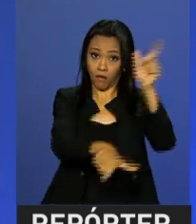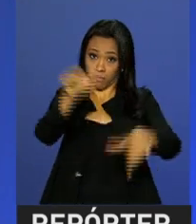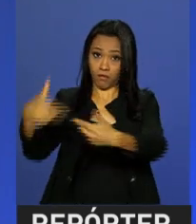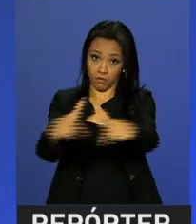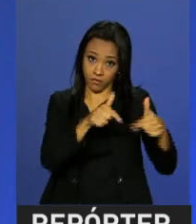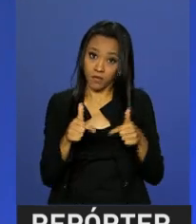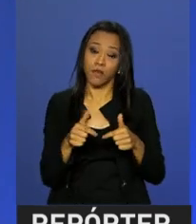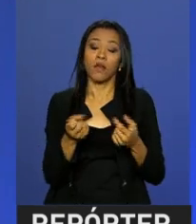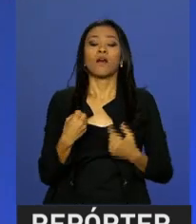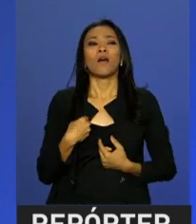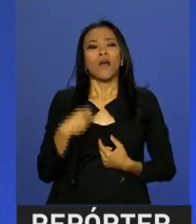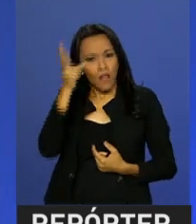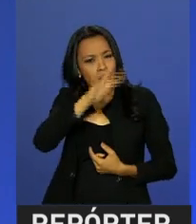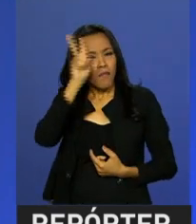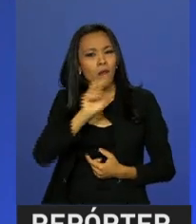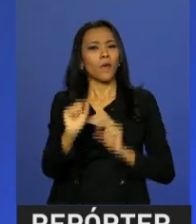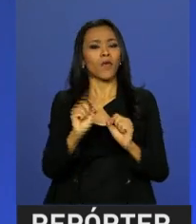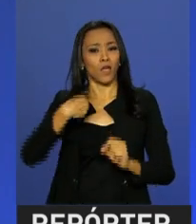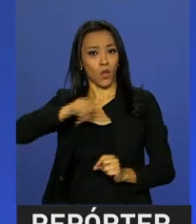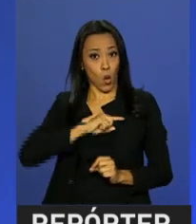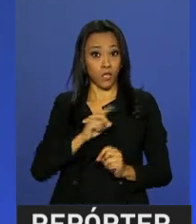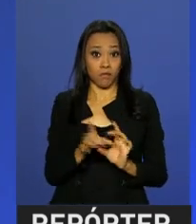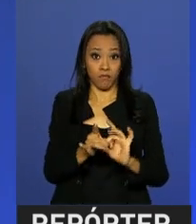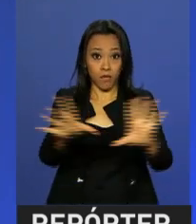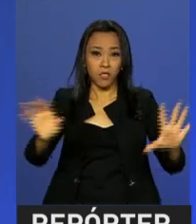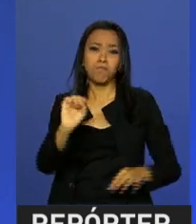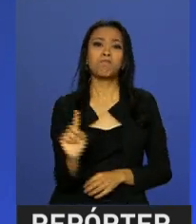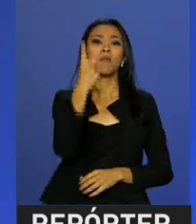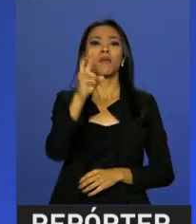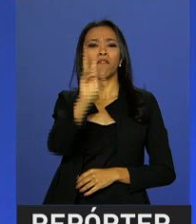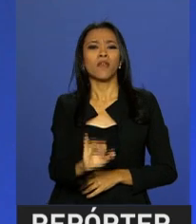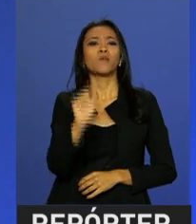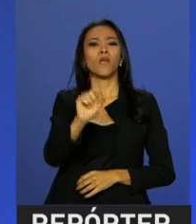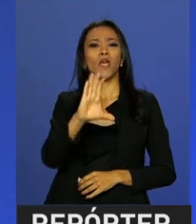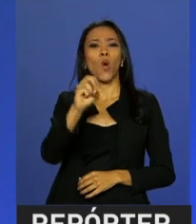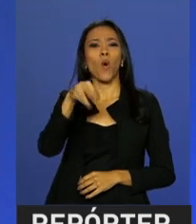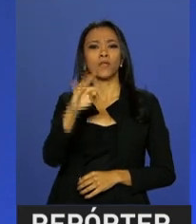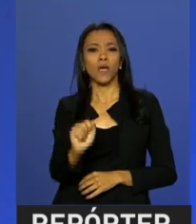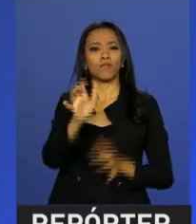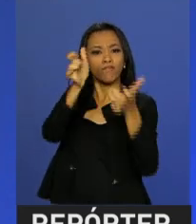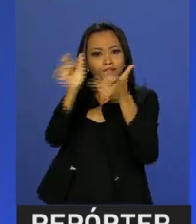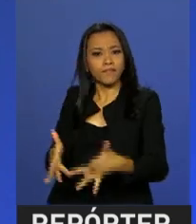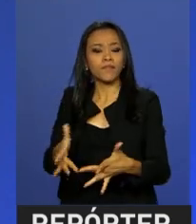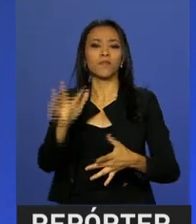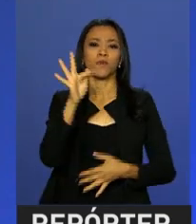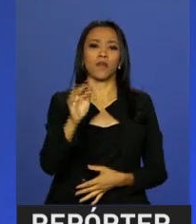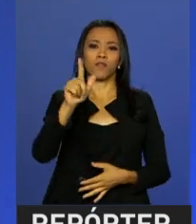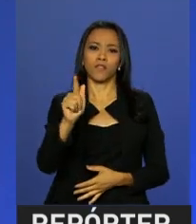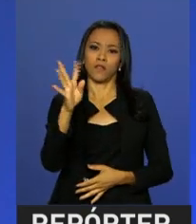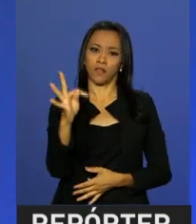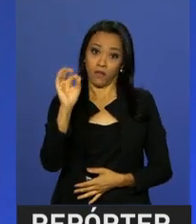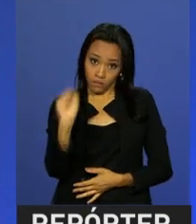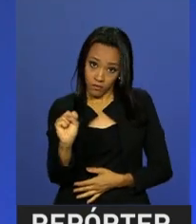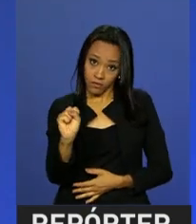vou lembrar que nós liberamos pela primeira vez as chamadas contas inativas do fundo de garantia por